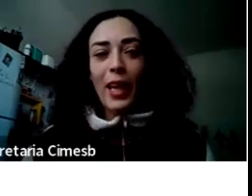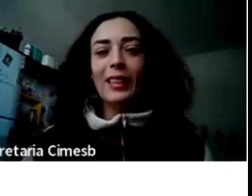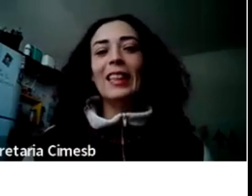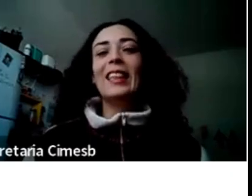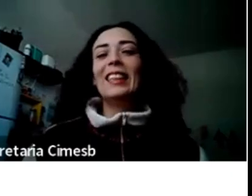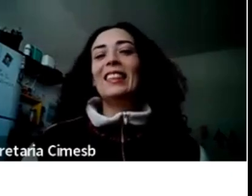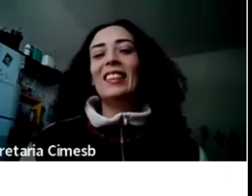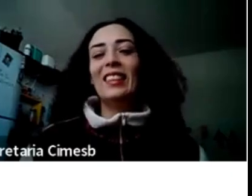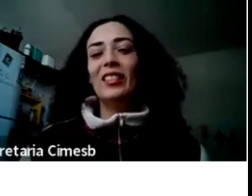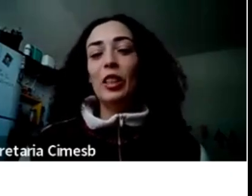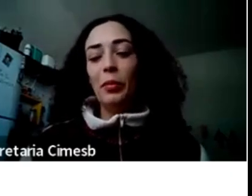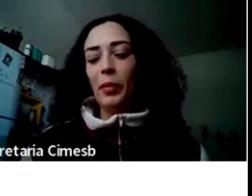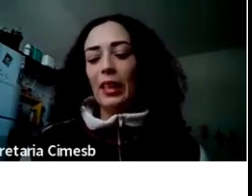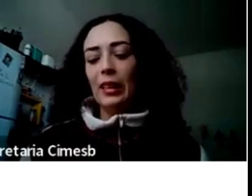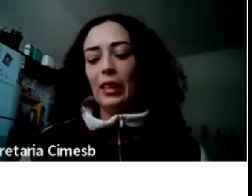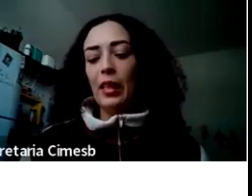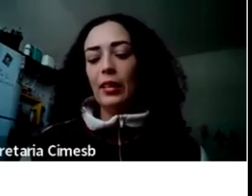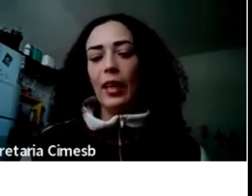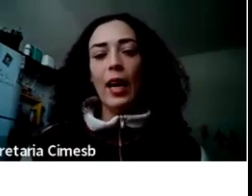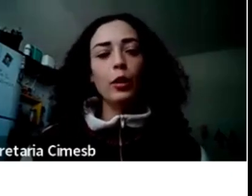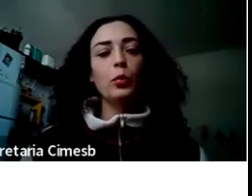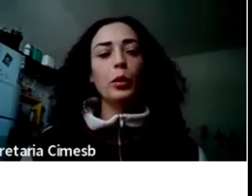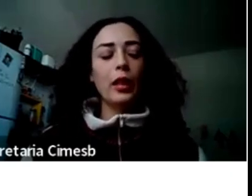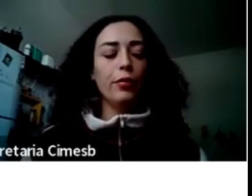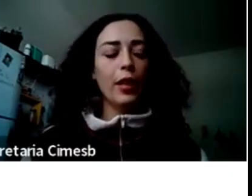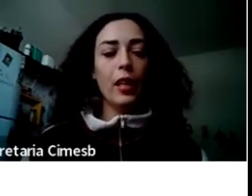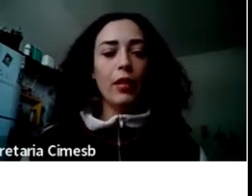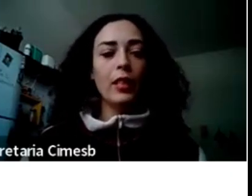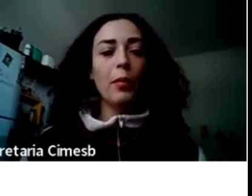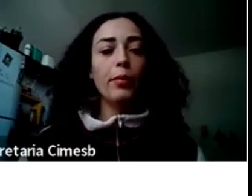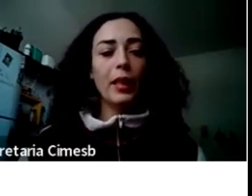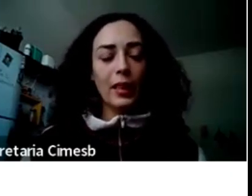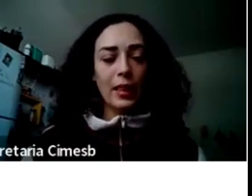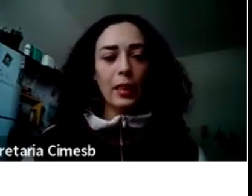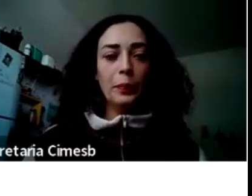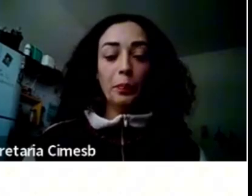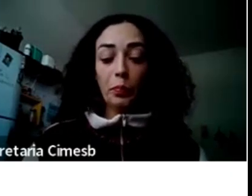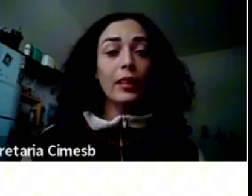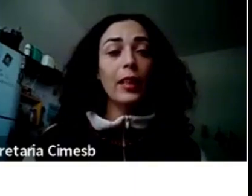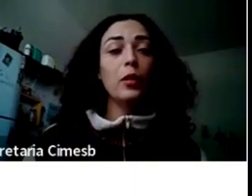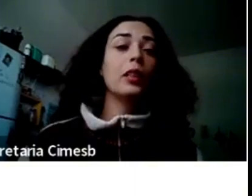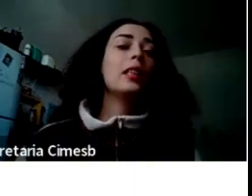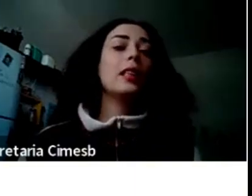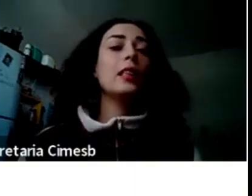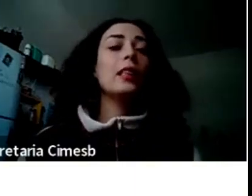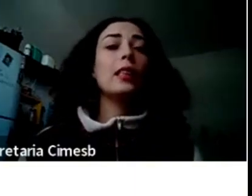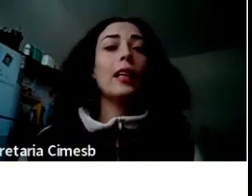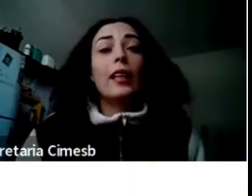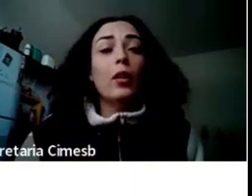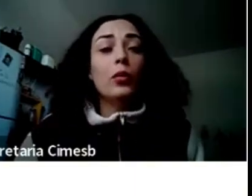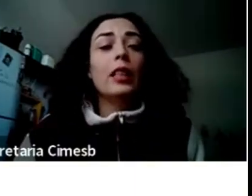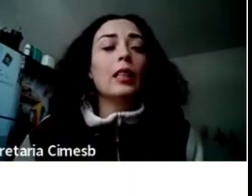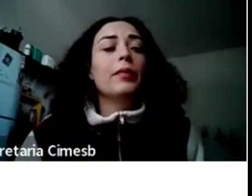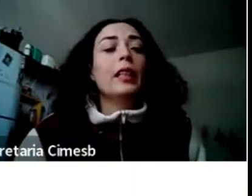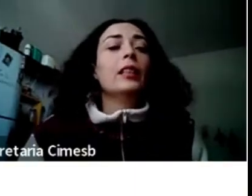se movimenta, né, eu achei bem bacana esse caso, porque foi através da movimentação que se deu que